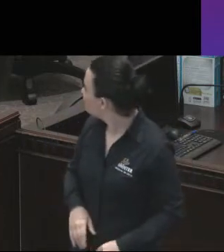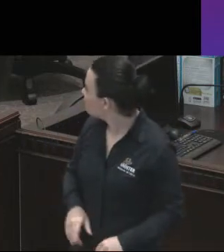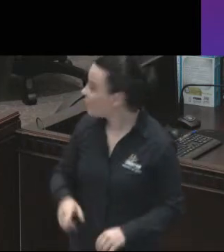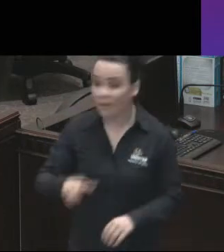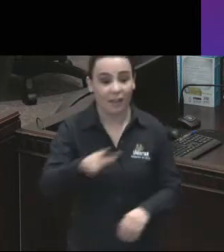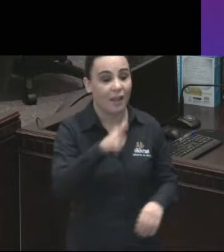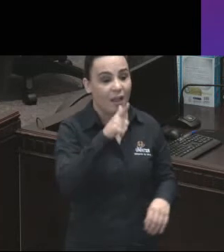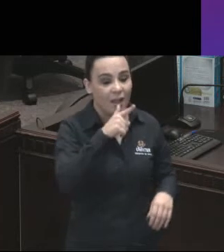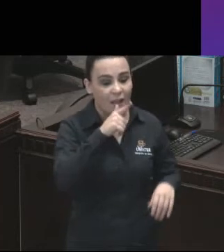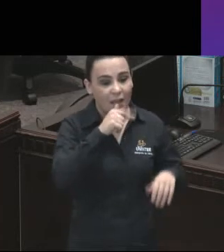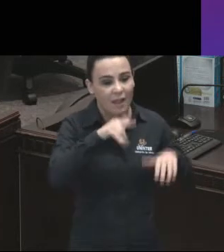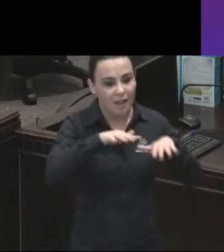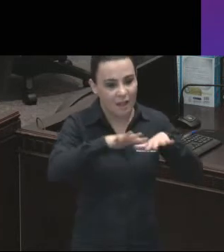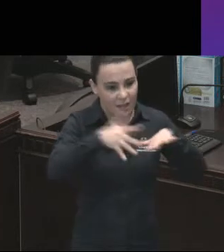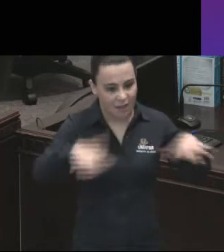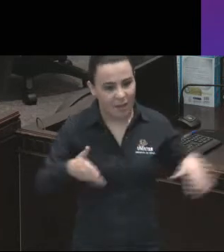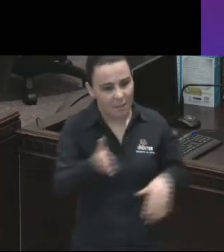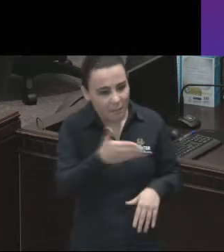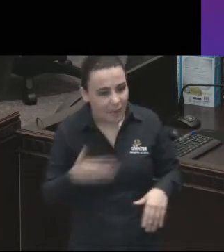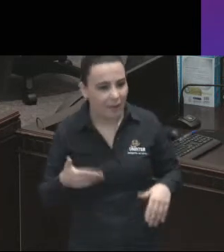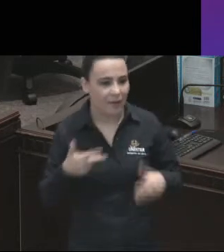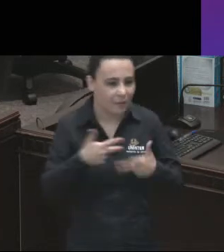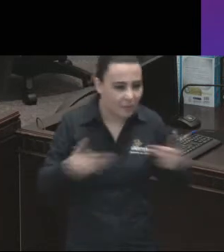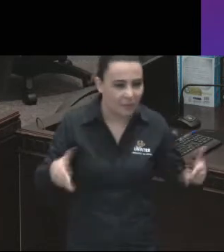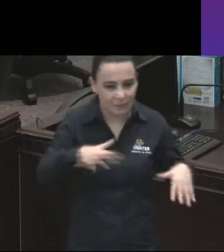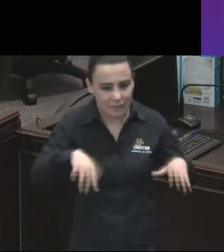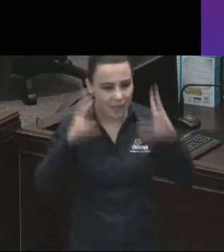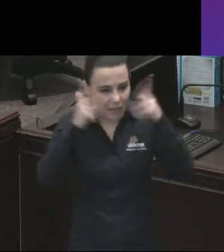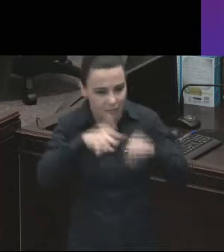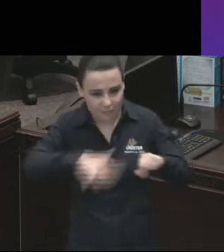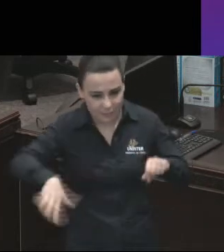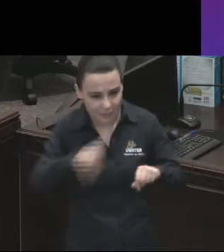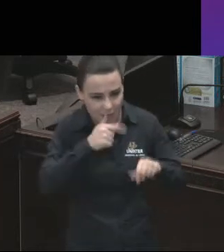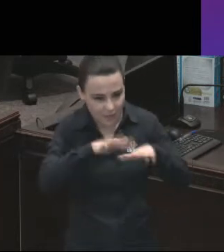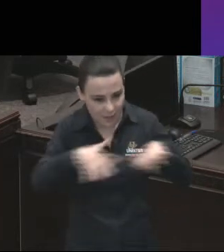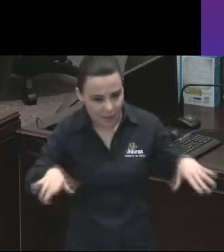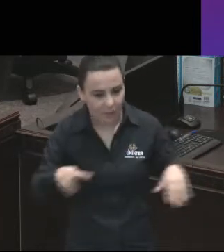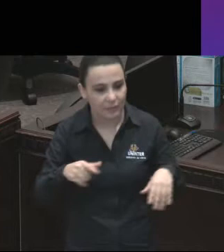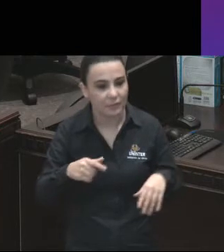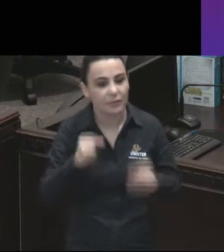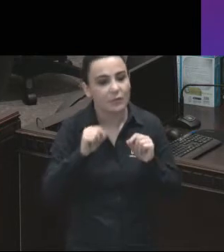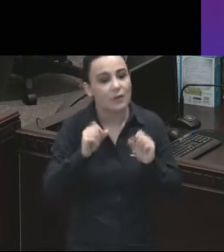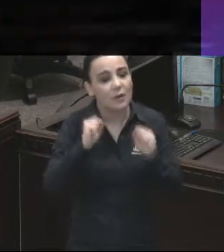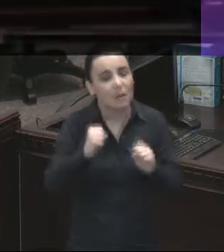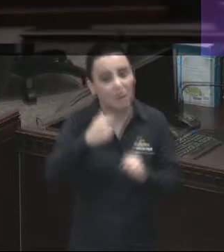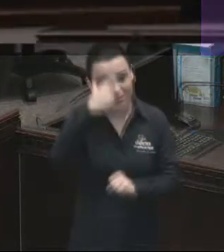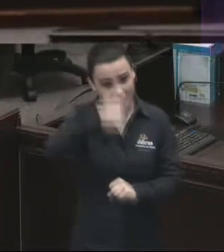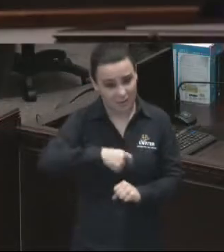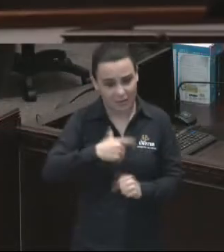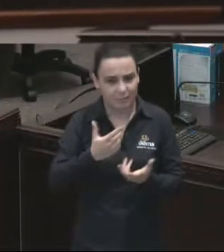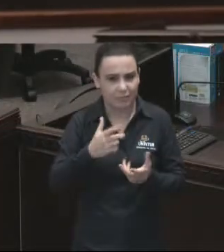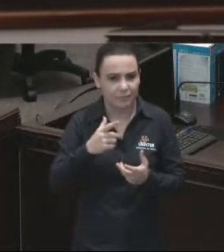doses subterapêuticas e os efeitos que se acumulam em condições irreversíveis que podem perdurar